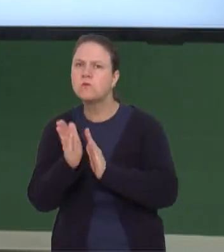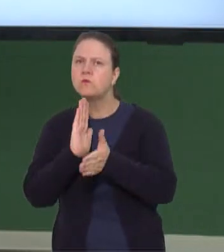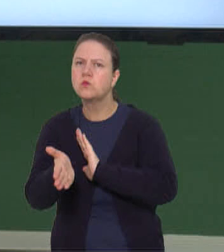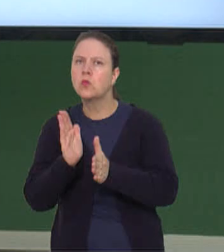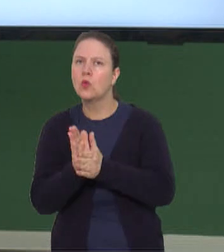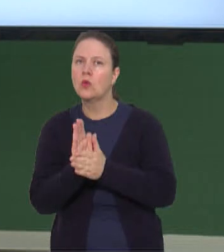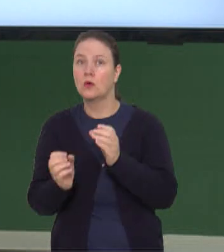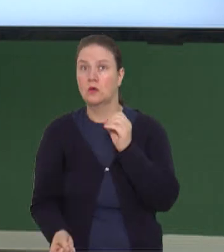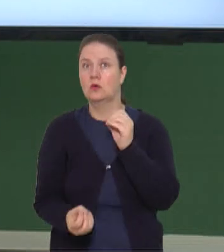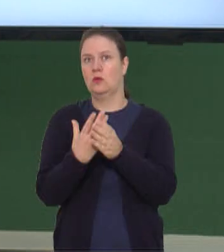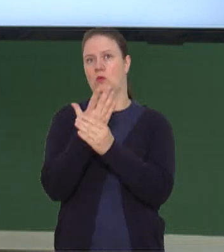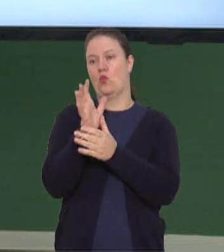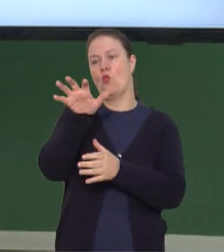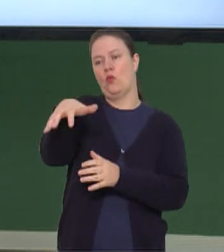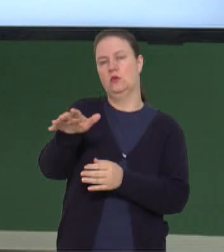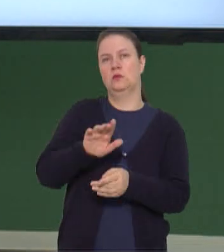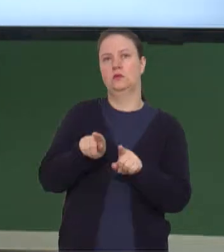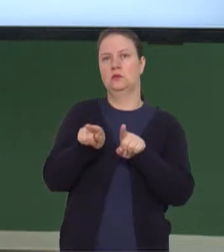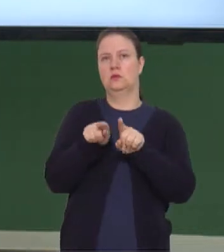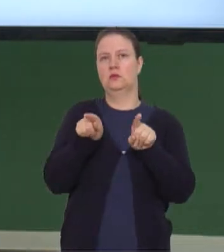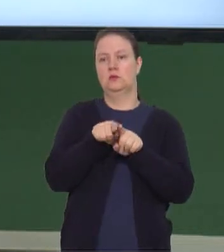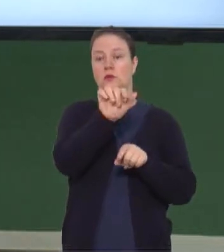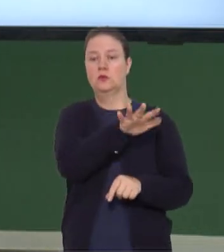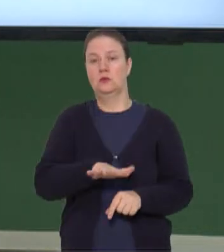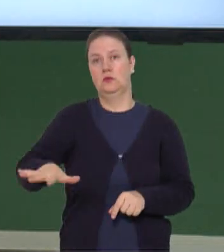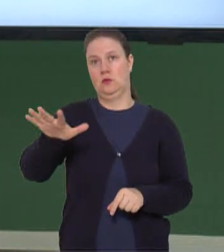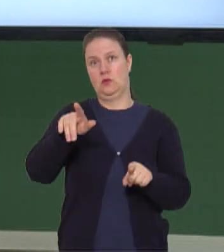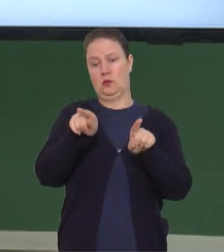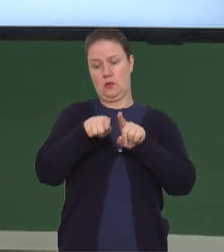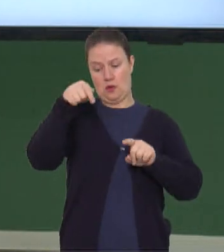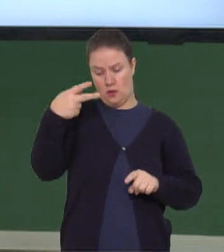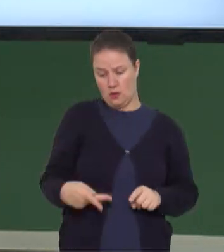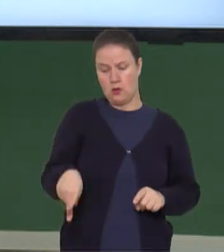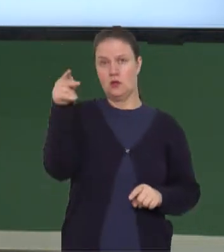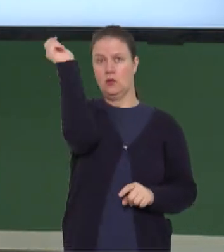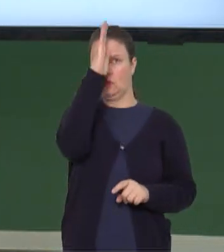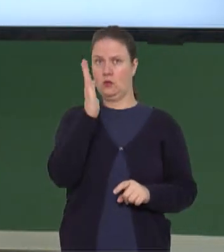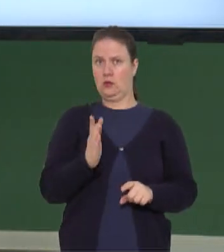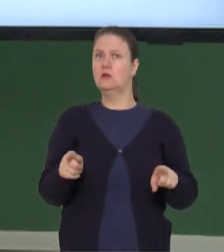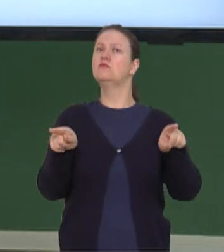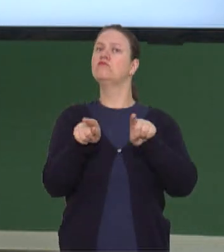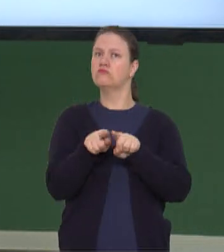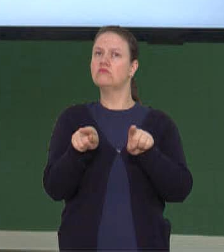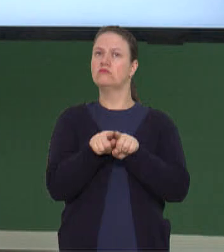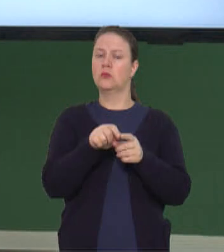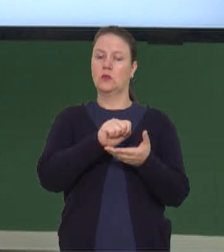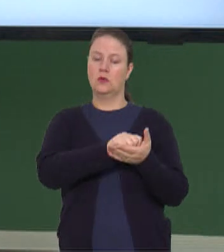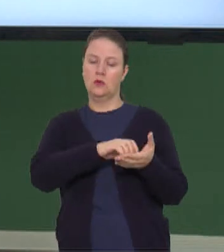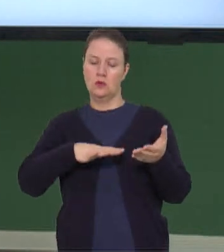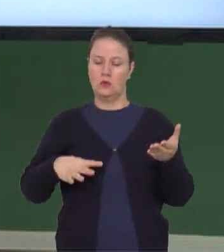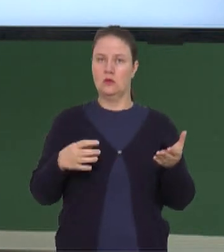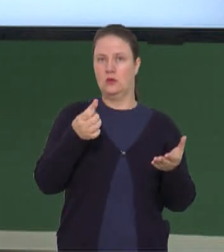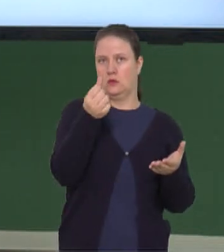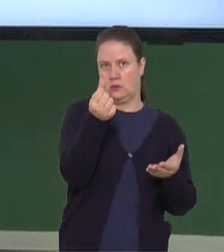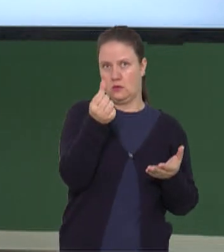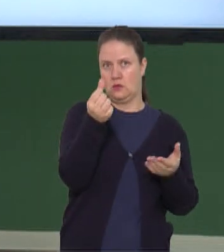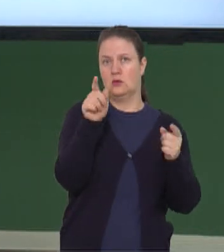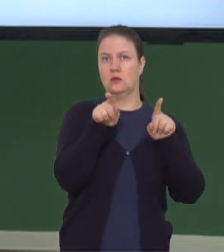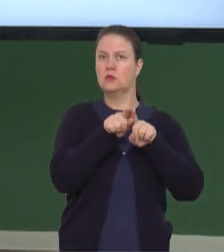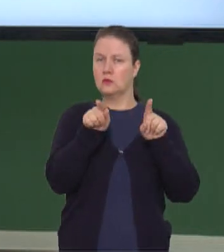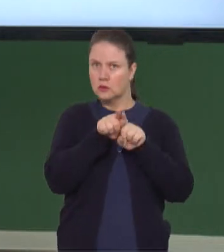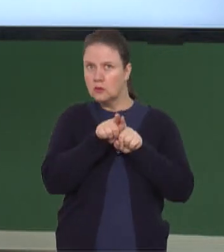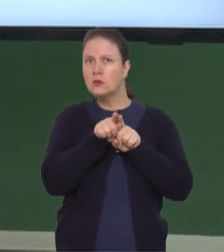e formação de quilombos, inclusive no território brasileiro. Atividade 6. Atividade 6 você vai